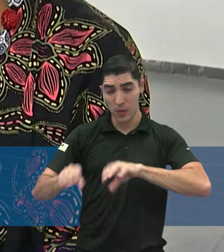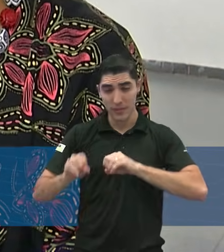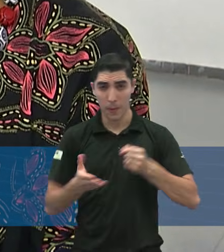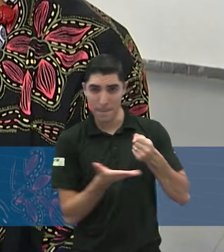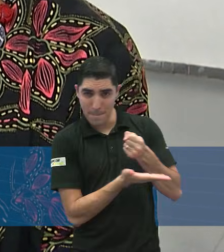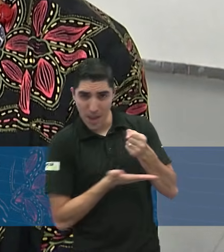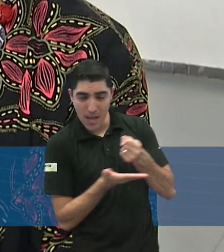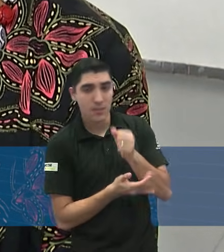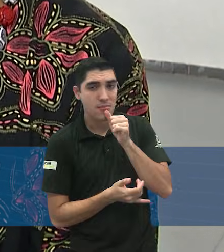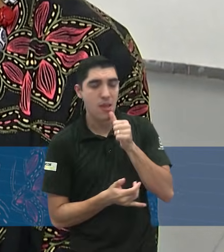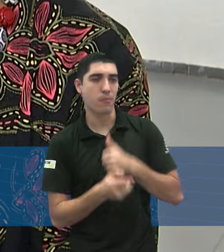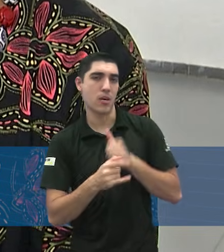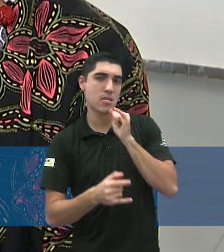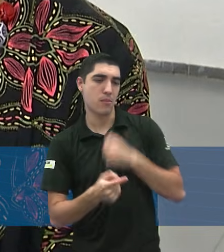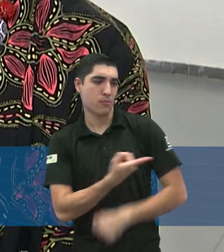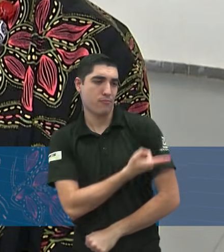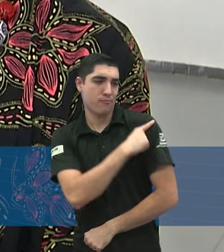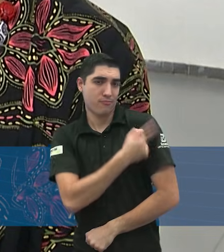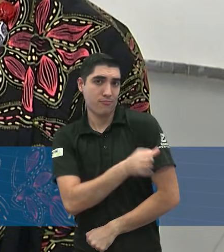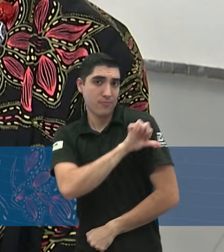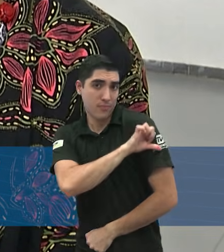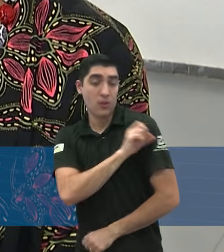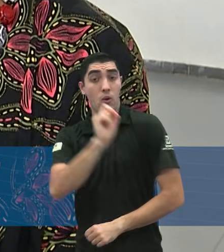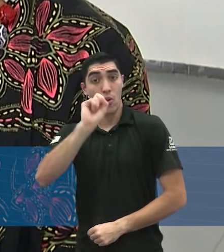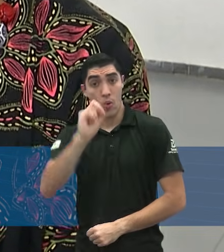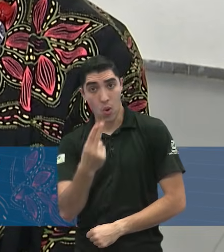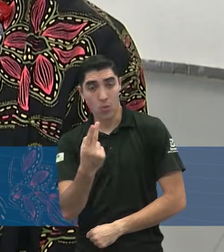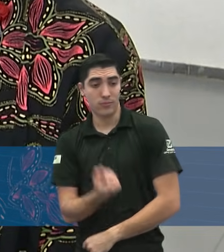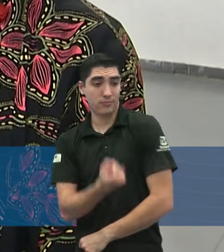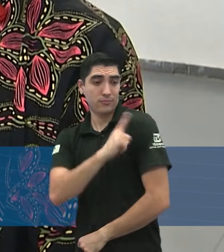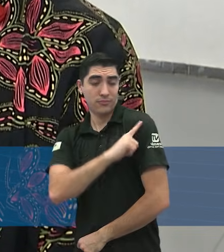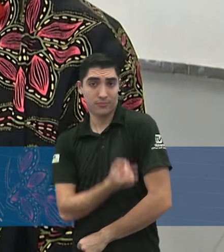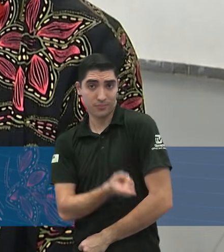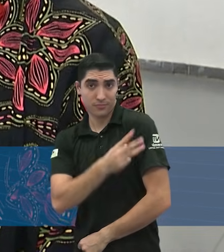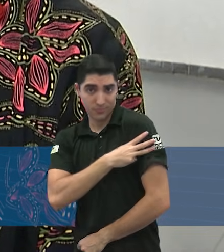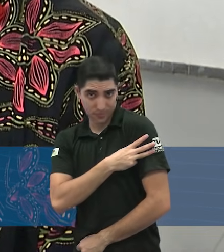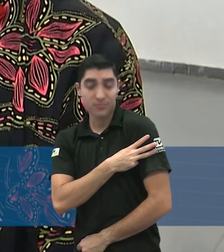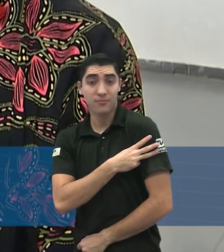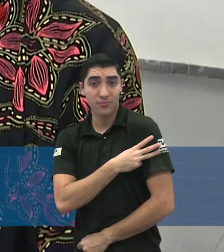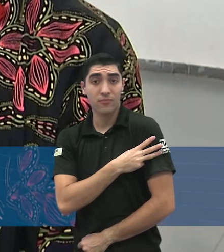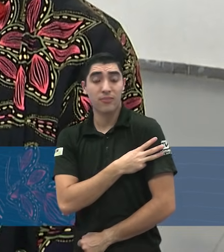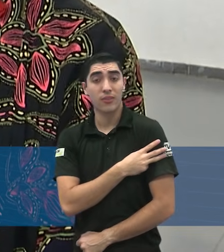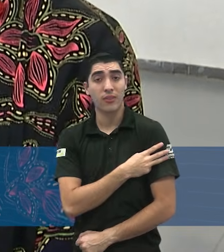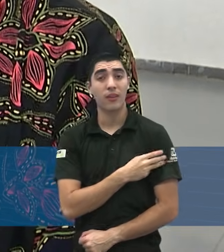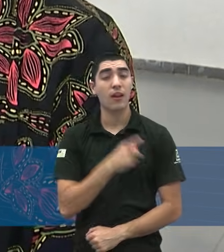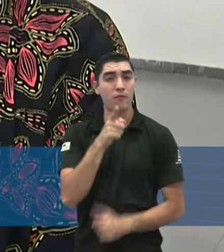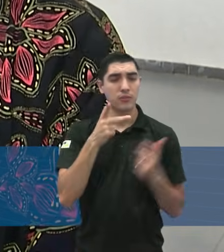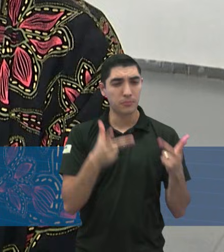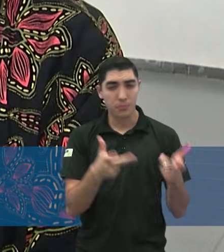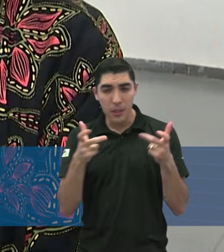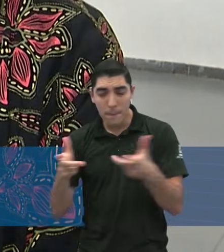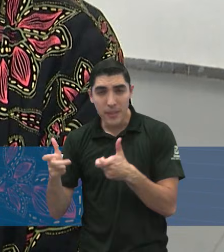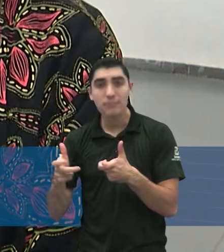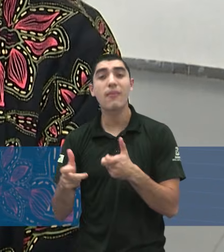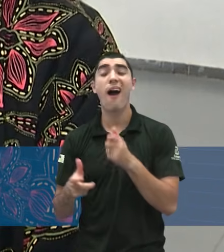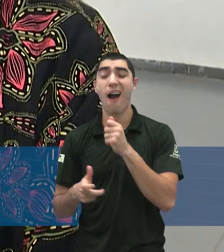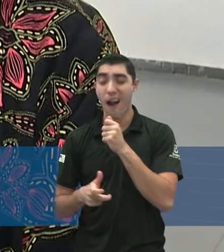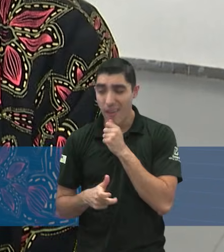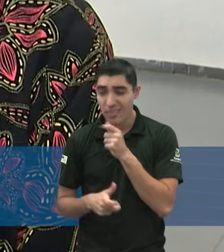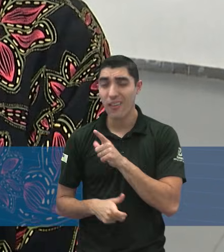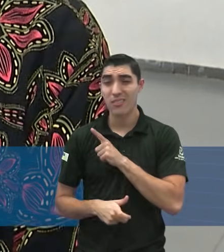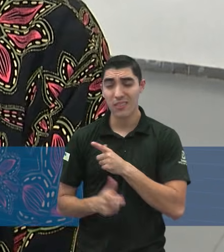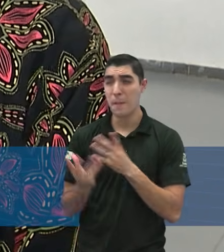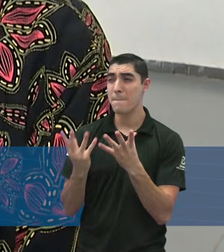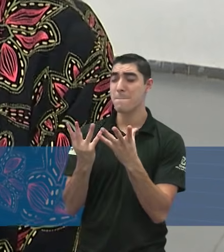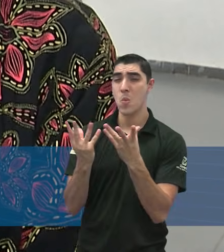ensino fundamental, ensino médio, fundamental 1 e 2, ensino médio, a evasão escolar é muito